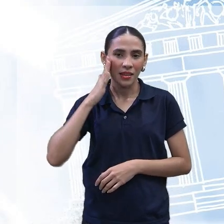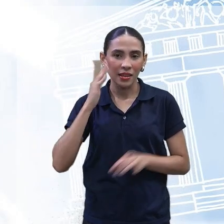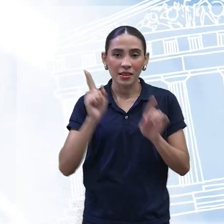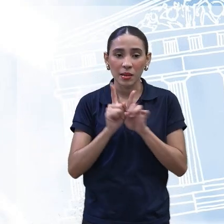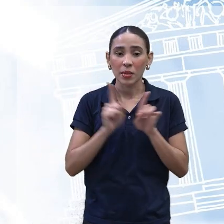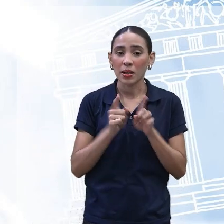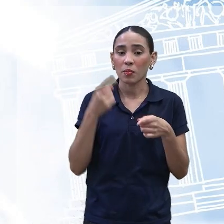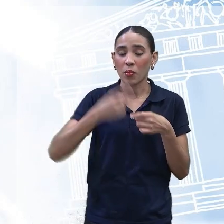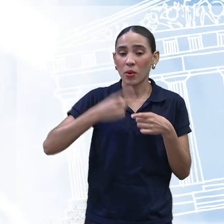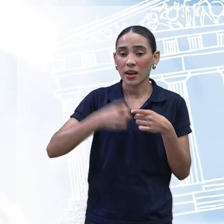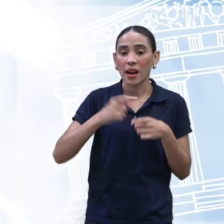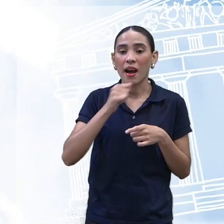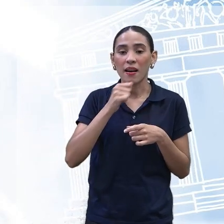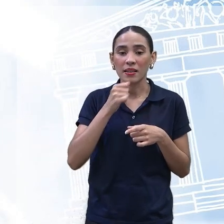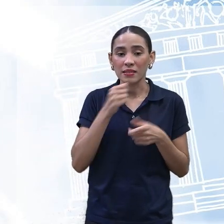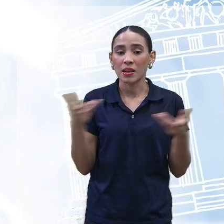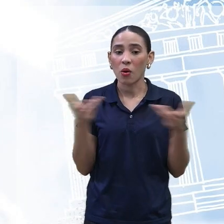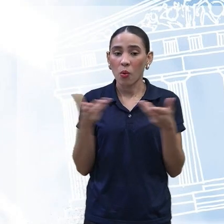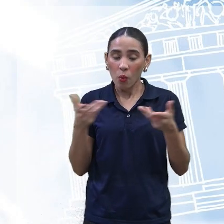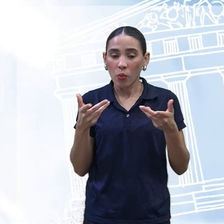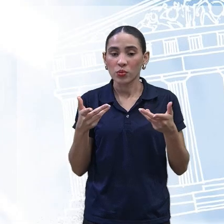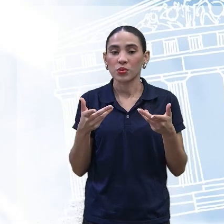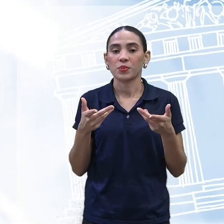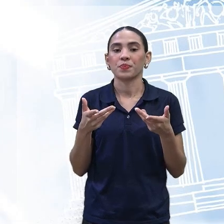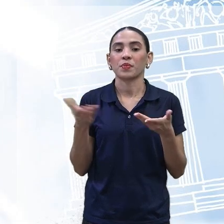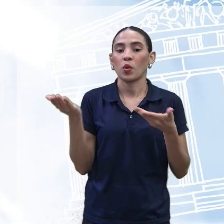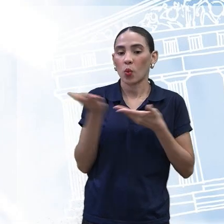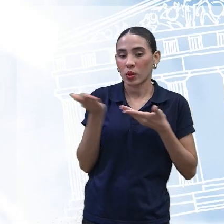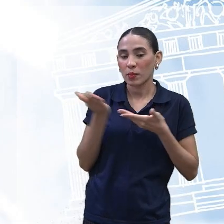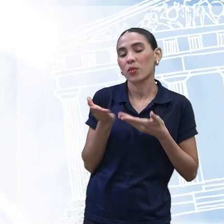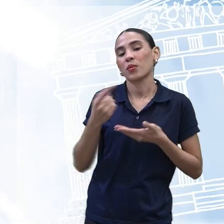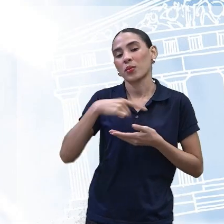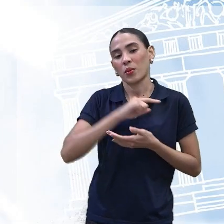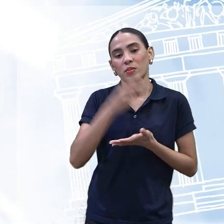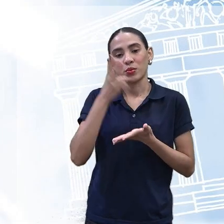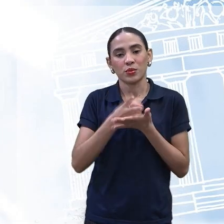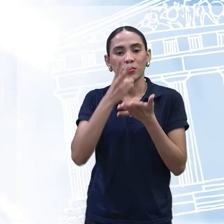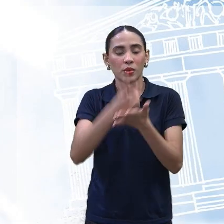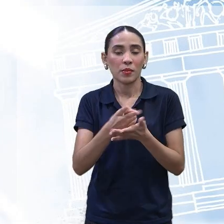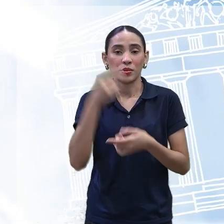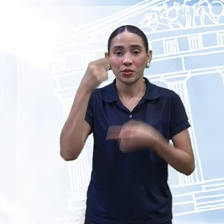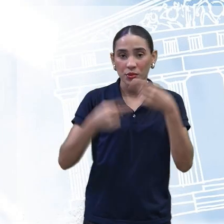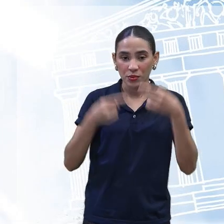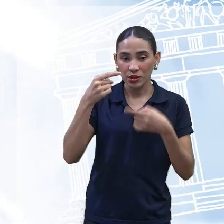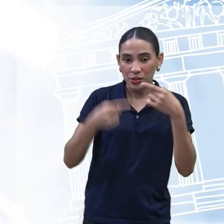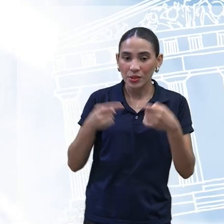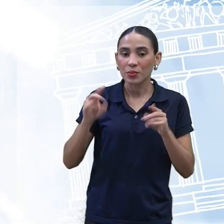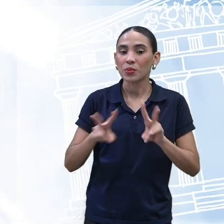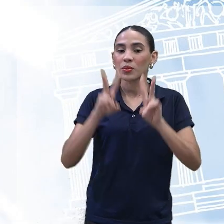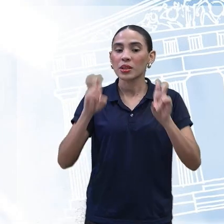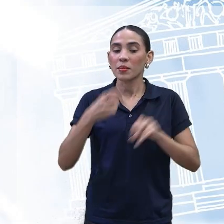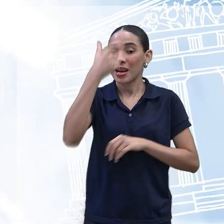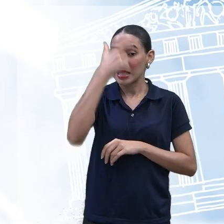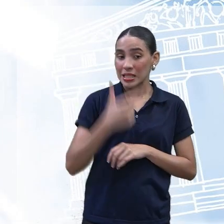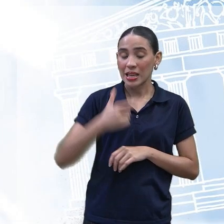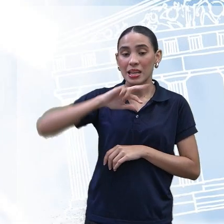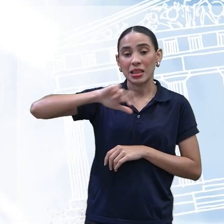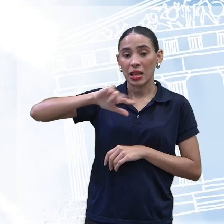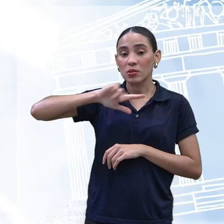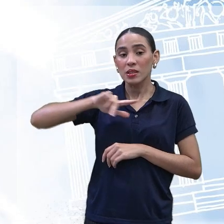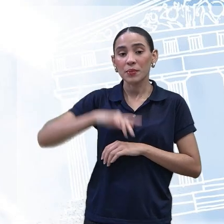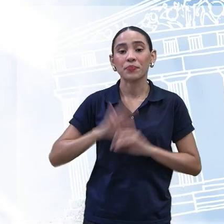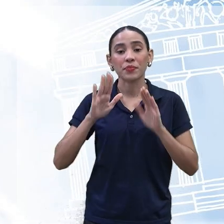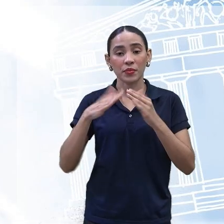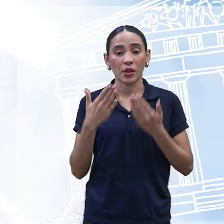ainda hoje, né, na nossa contemporaneidade, nós continuamos discutindo essa questão do ser e não ser.